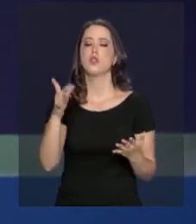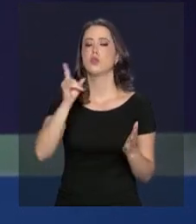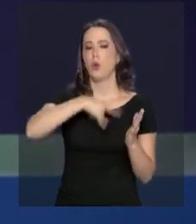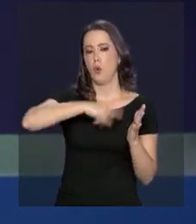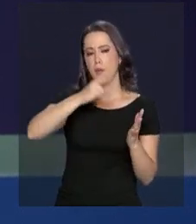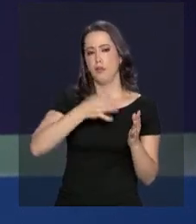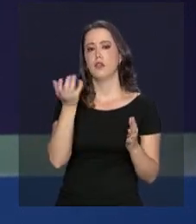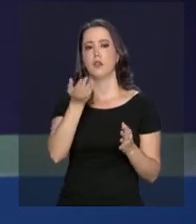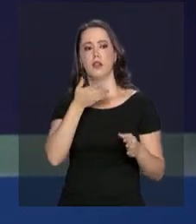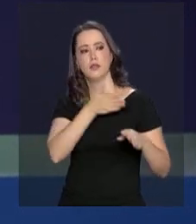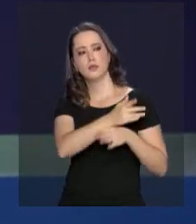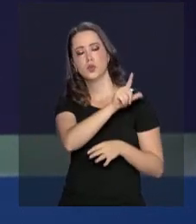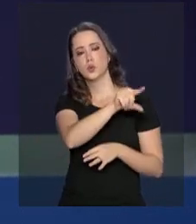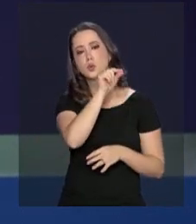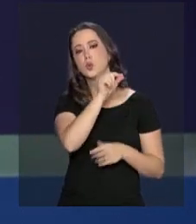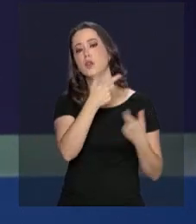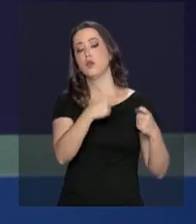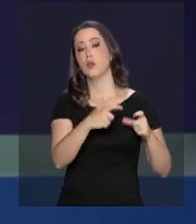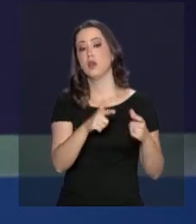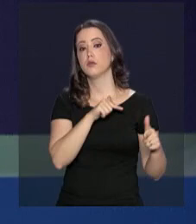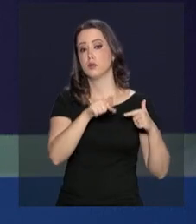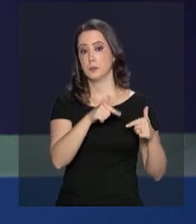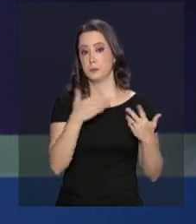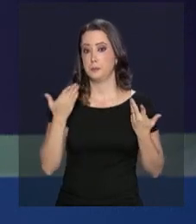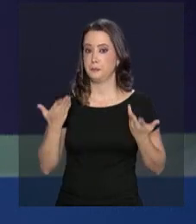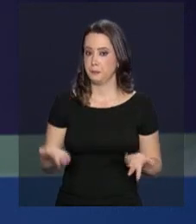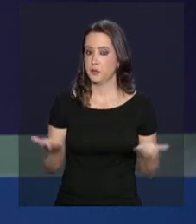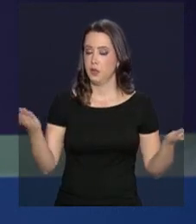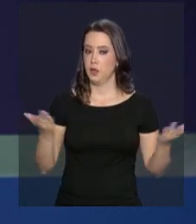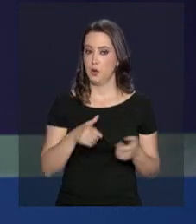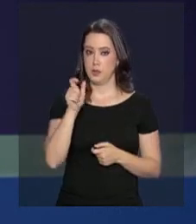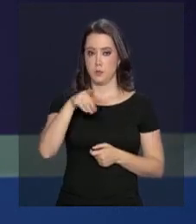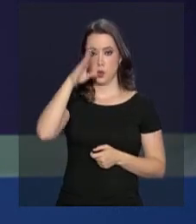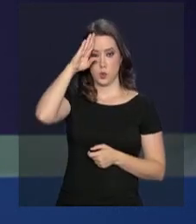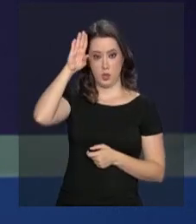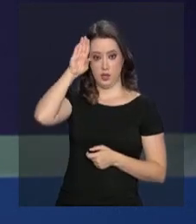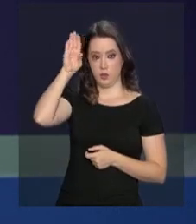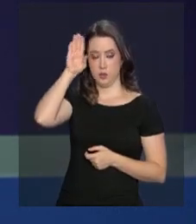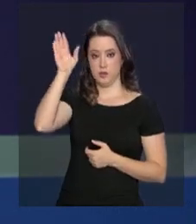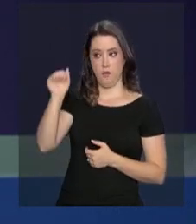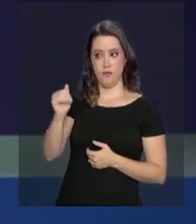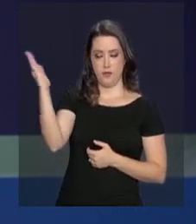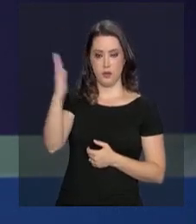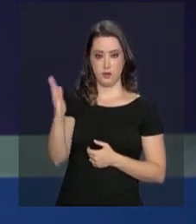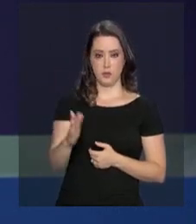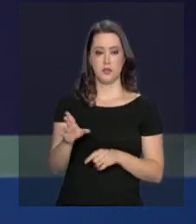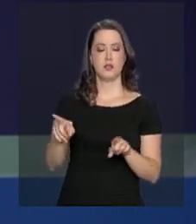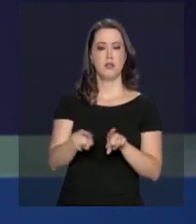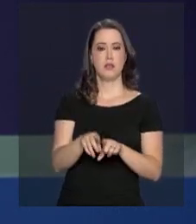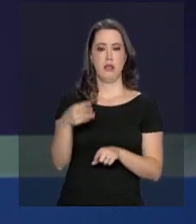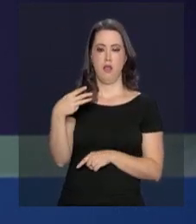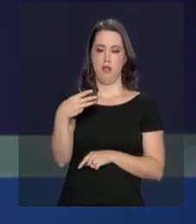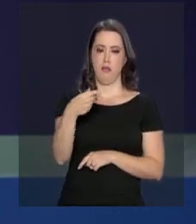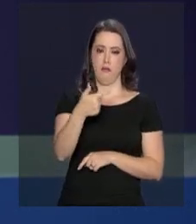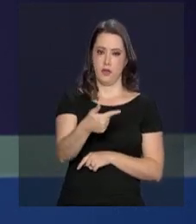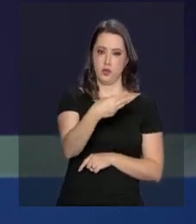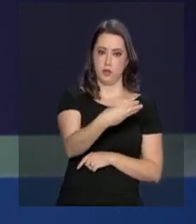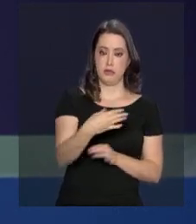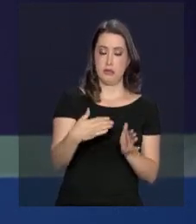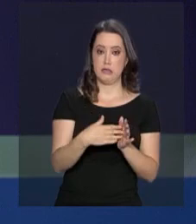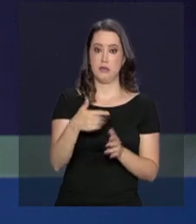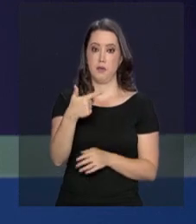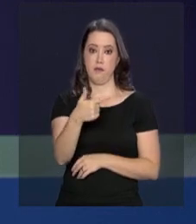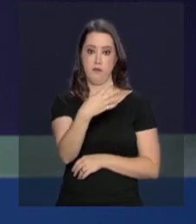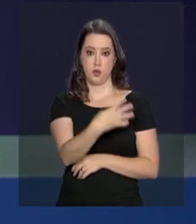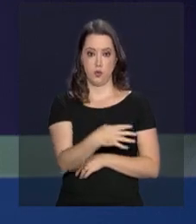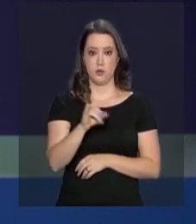participar do Mais Médicos. Agora, os brasileiros graduados no exterior têm os dias 23 e 24 de janeiro